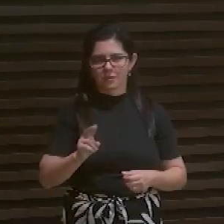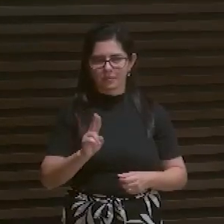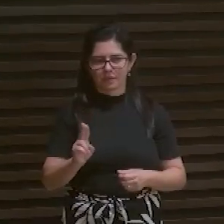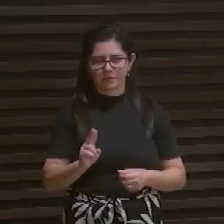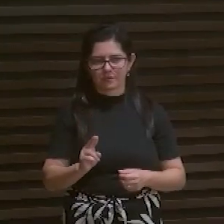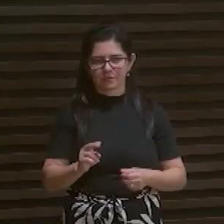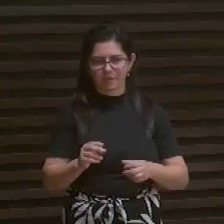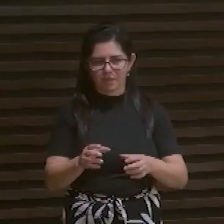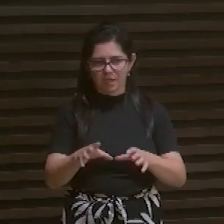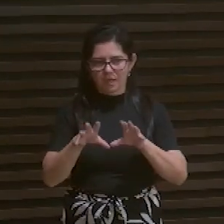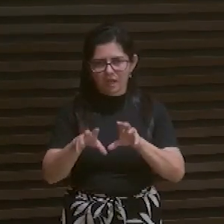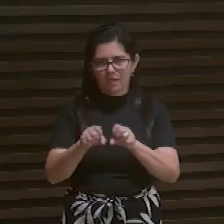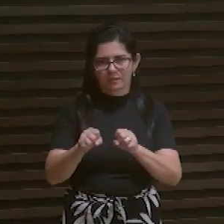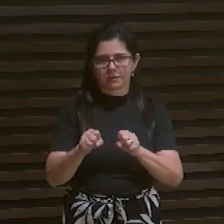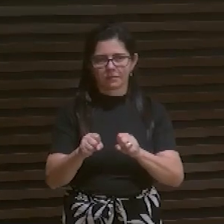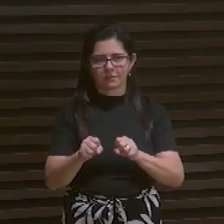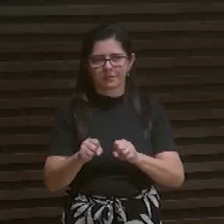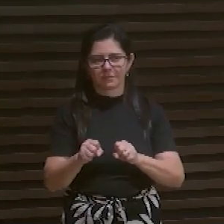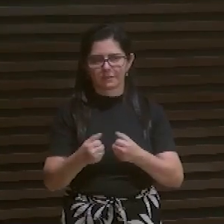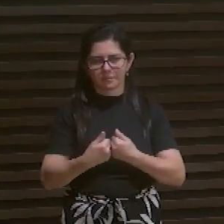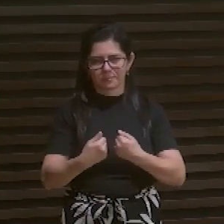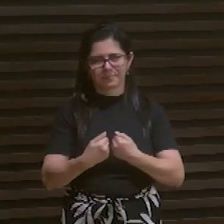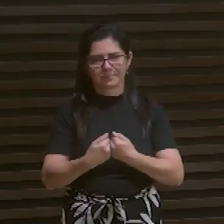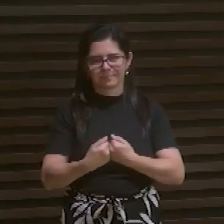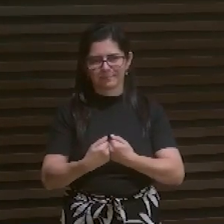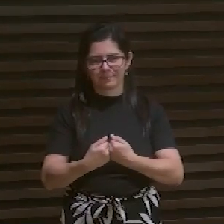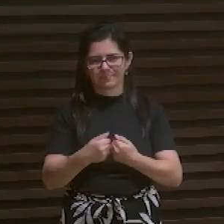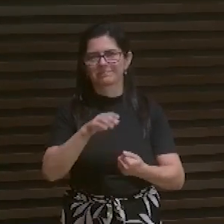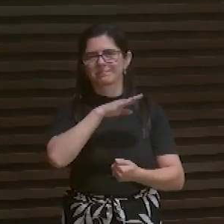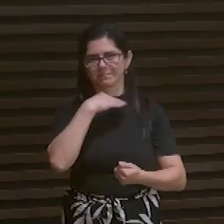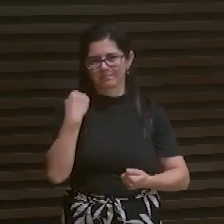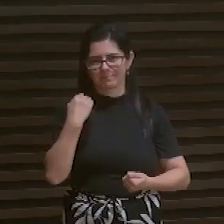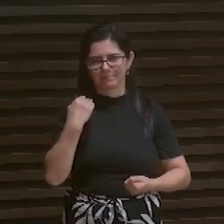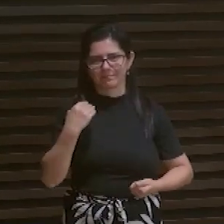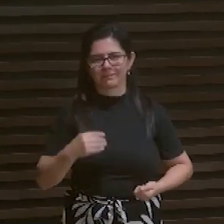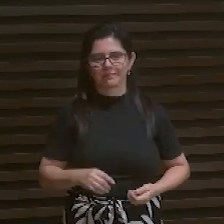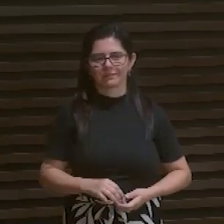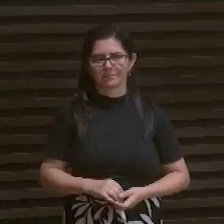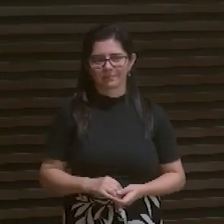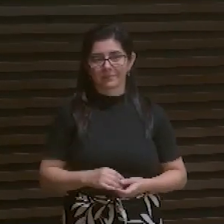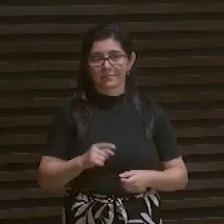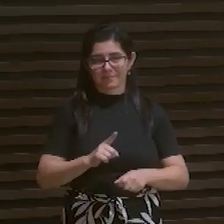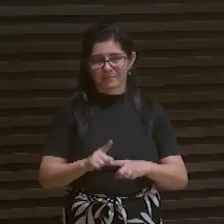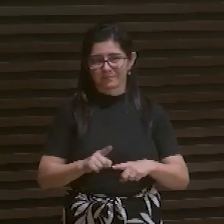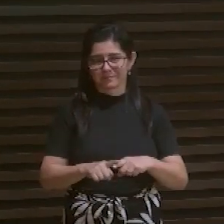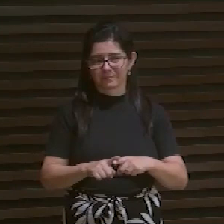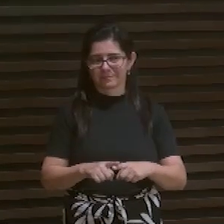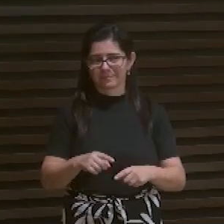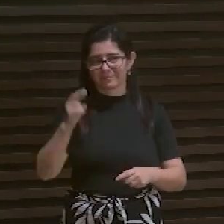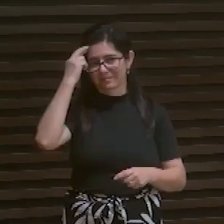aí, ele encosta na arca para segurar, para a arca não cair. E ele morre ali mesmo. Então, a gente vê boa intenção de